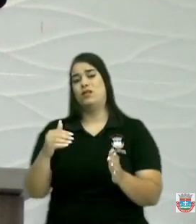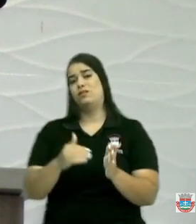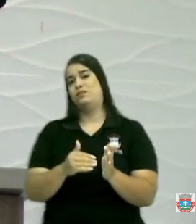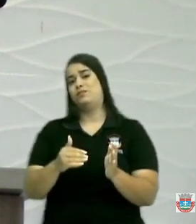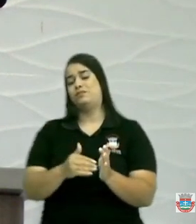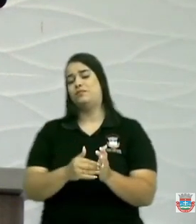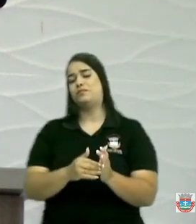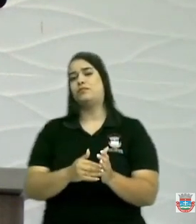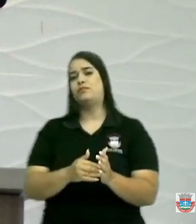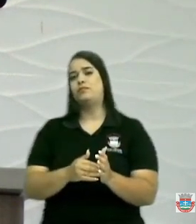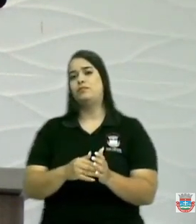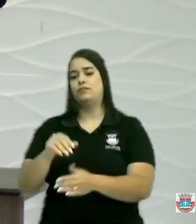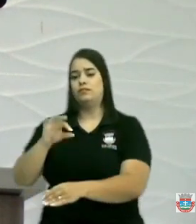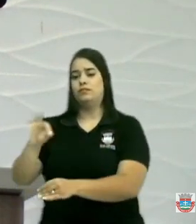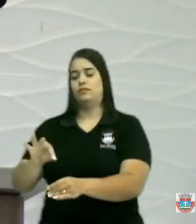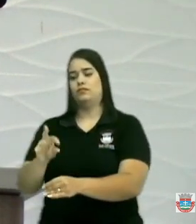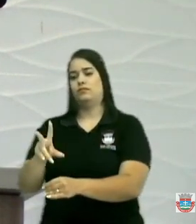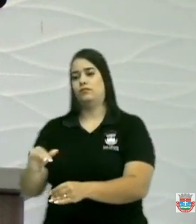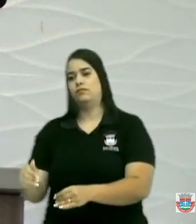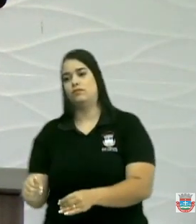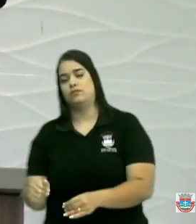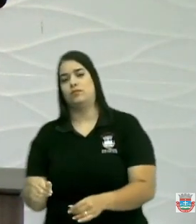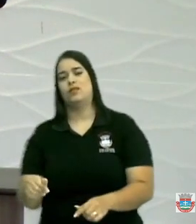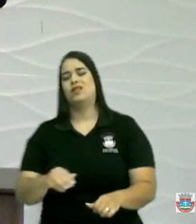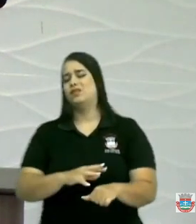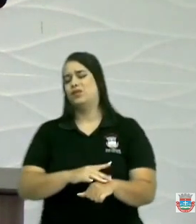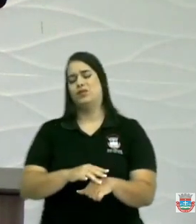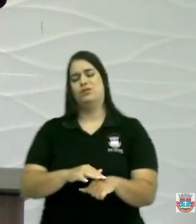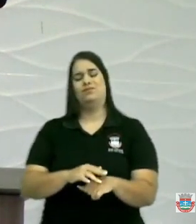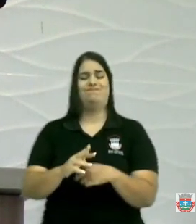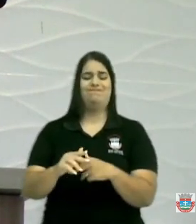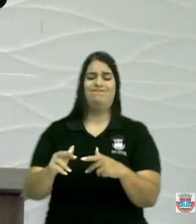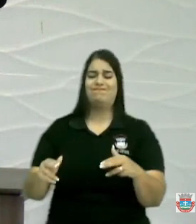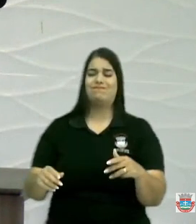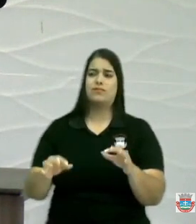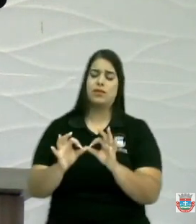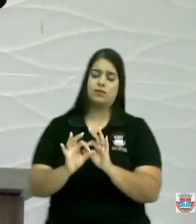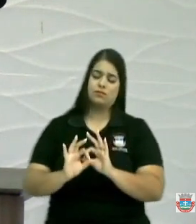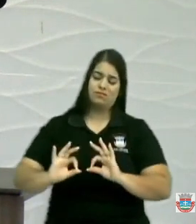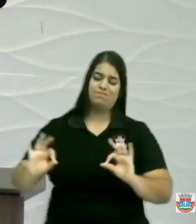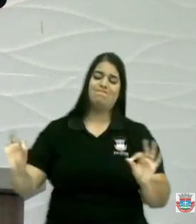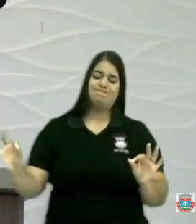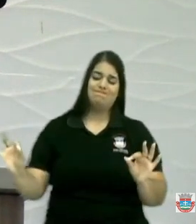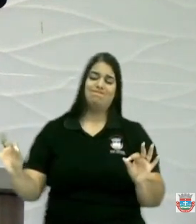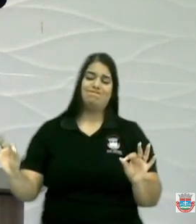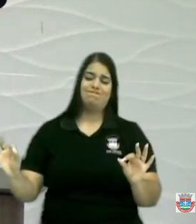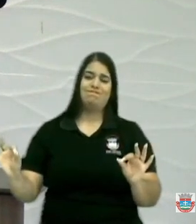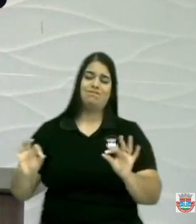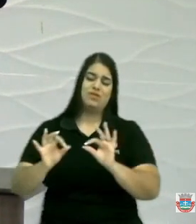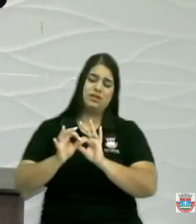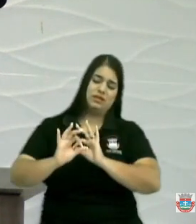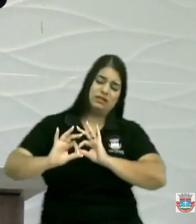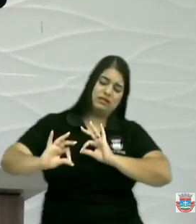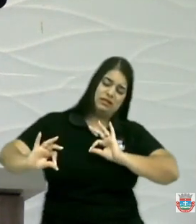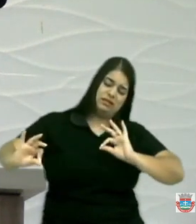sua pressão, pessoas com diabetes. Porque a distância é grande, né? Porque